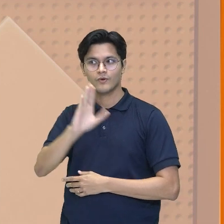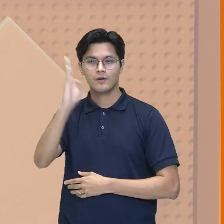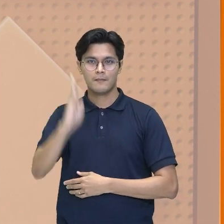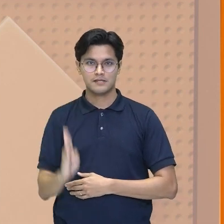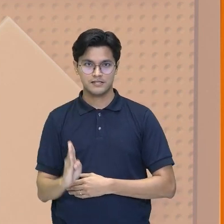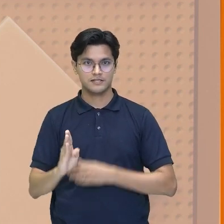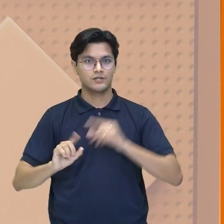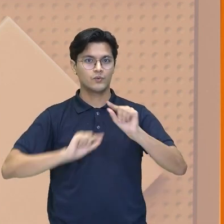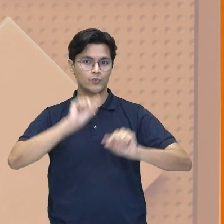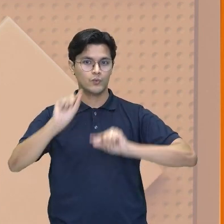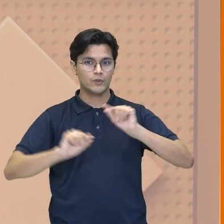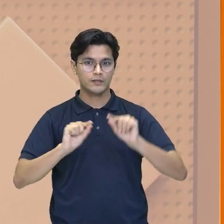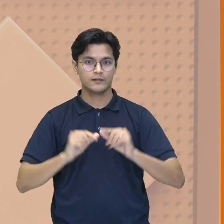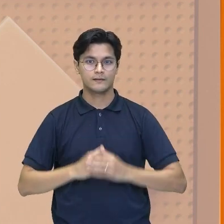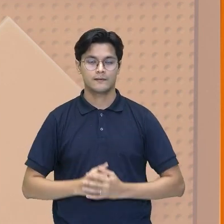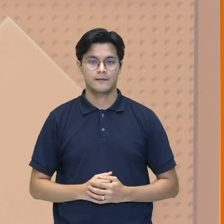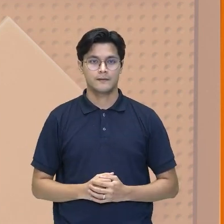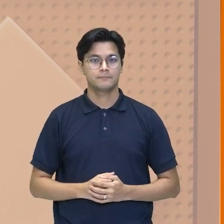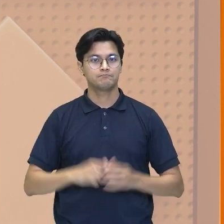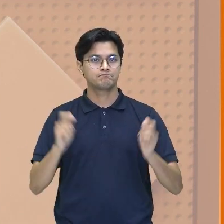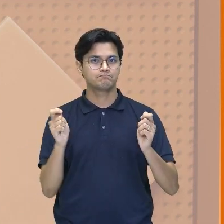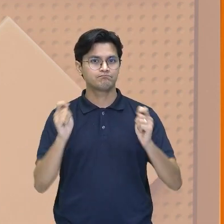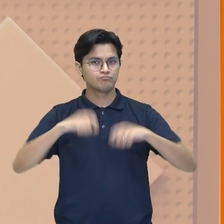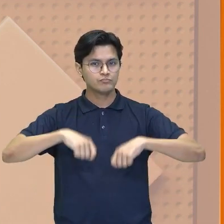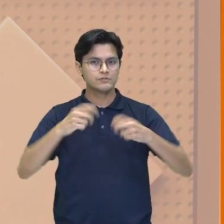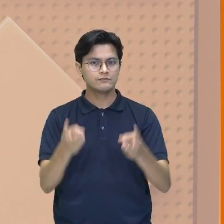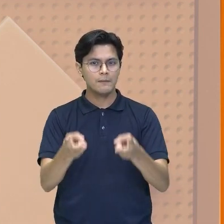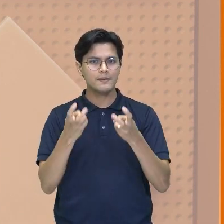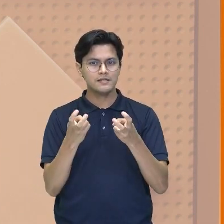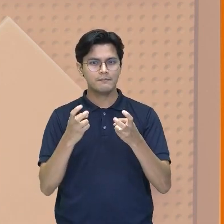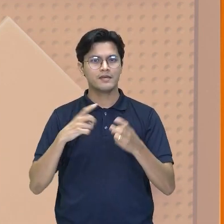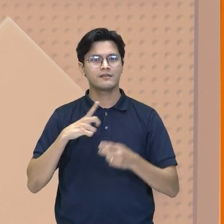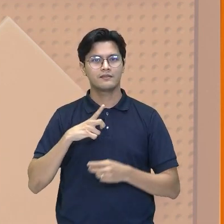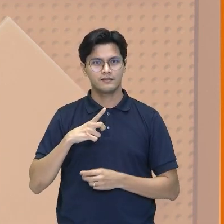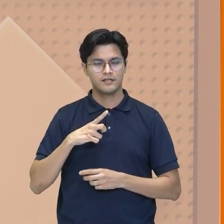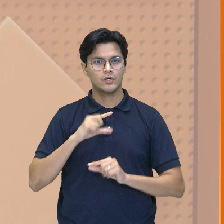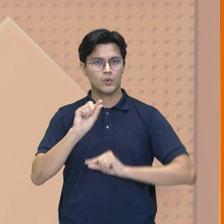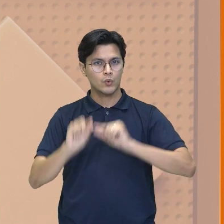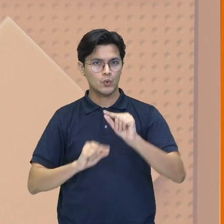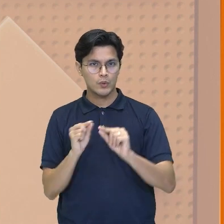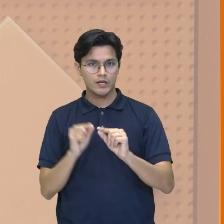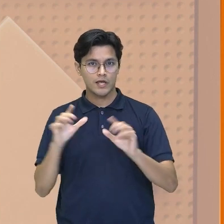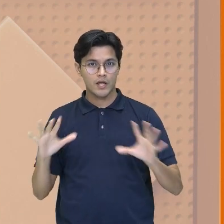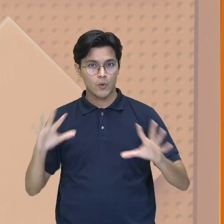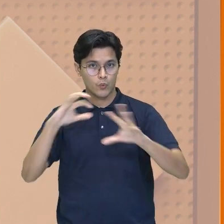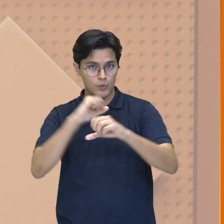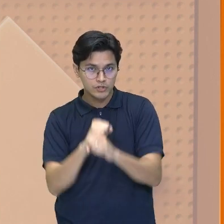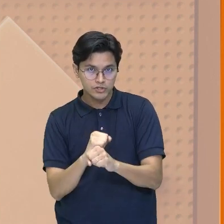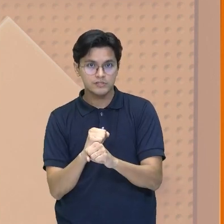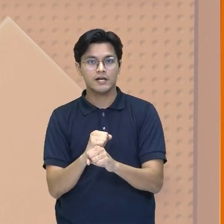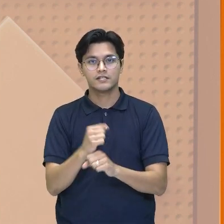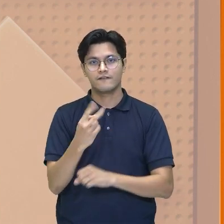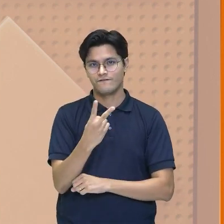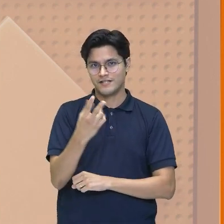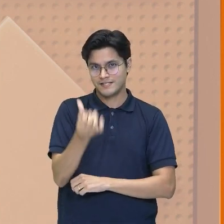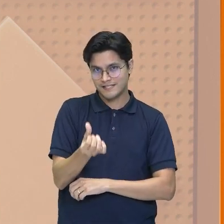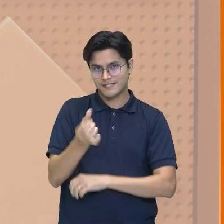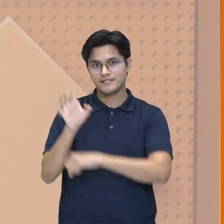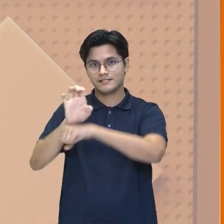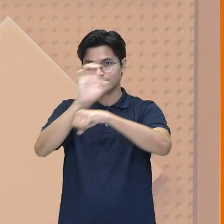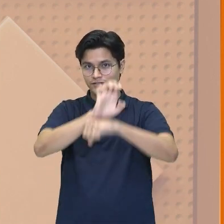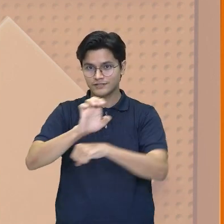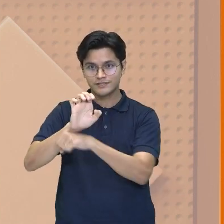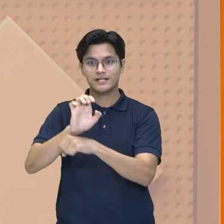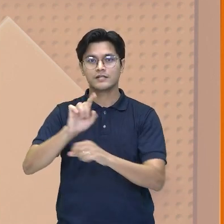O território brasileiro, a gente observa aí que ele está dividido em 26 estados, mais o Distrito